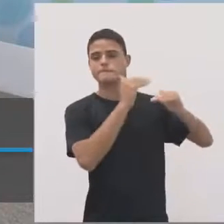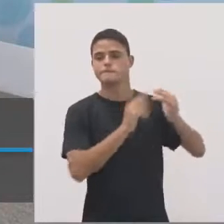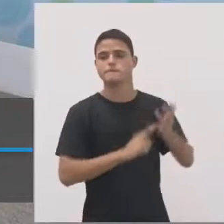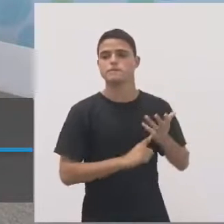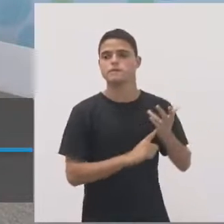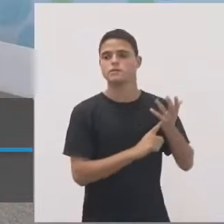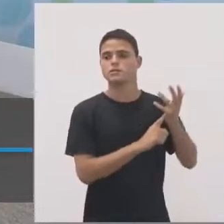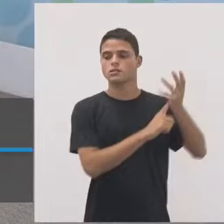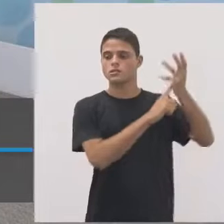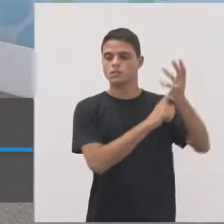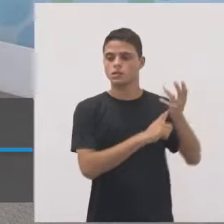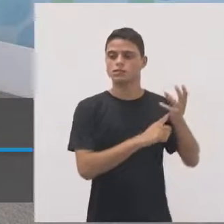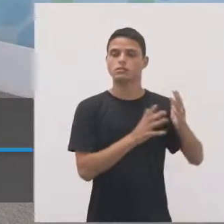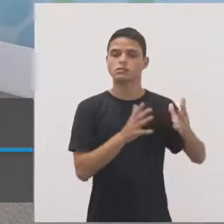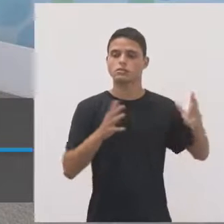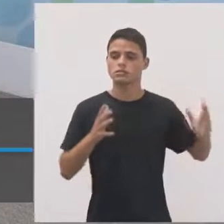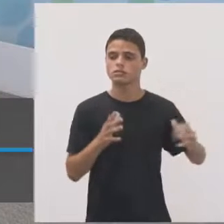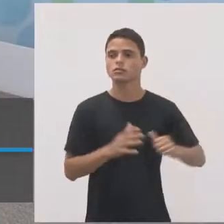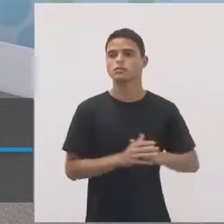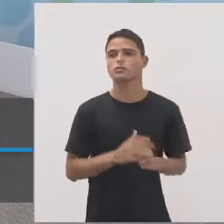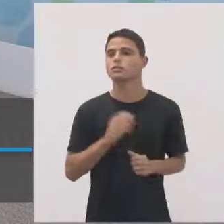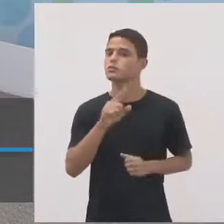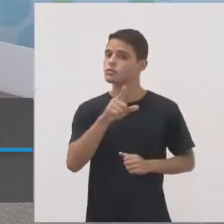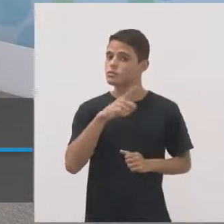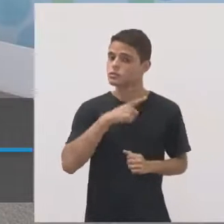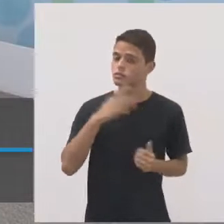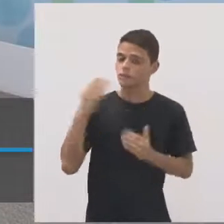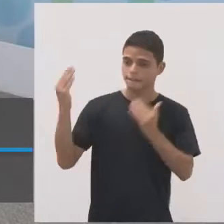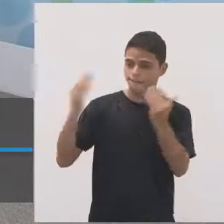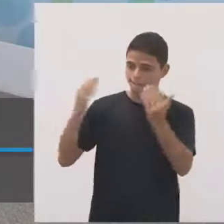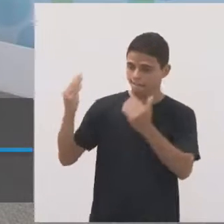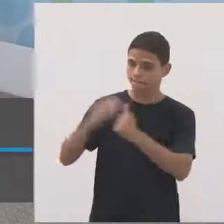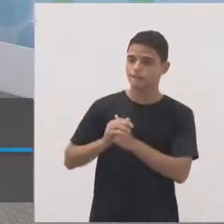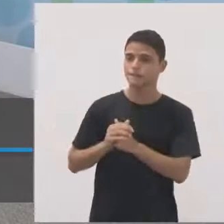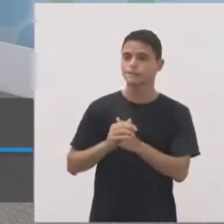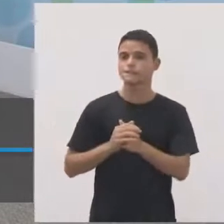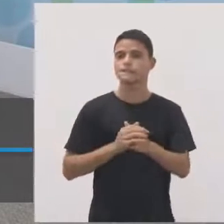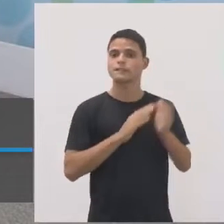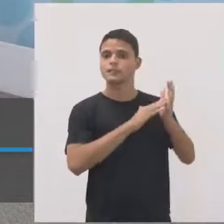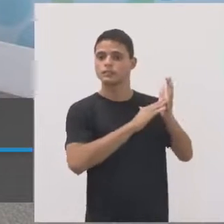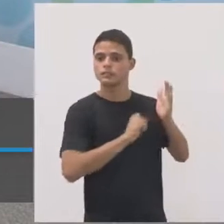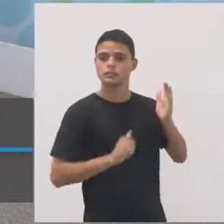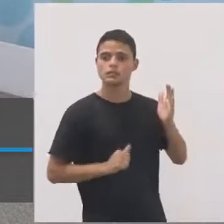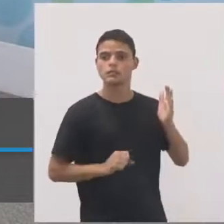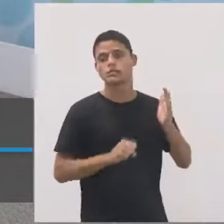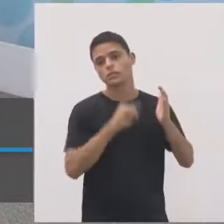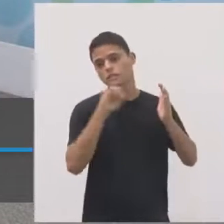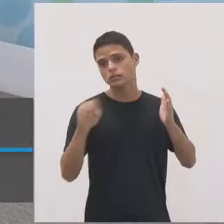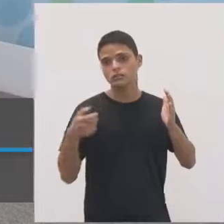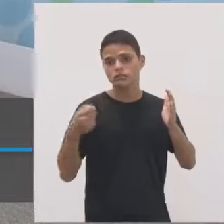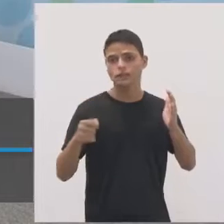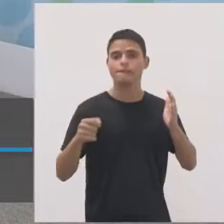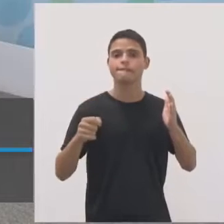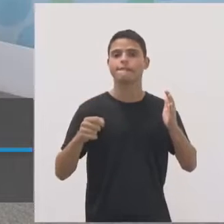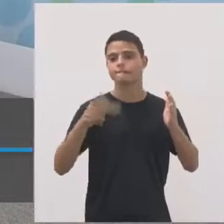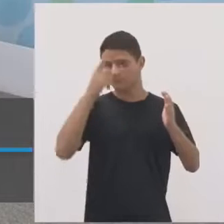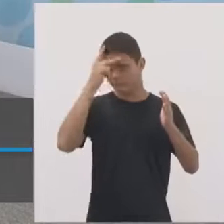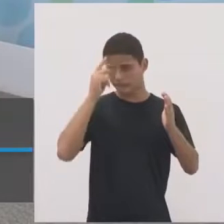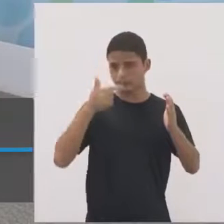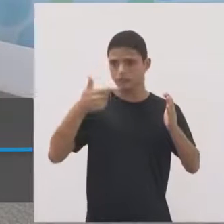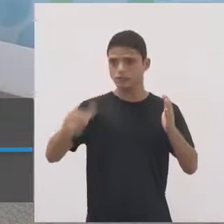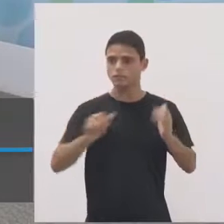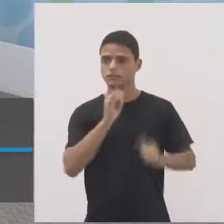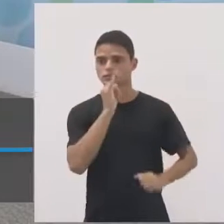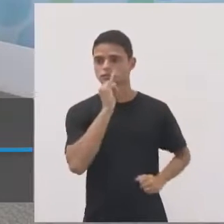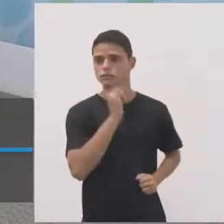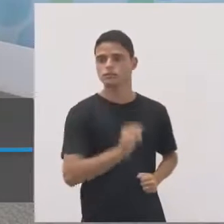e afins. Na dúvida, gente, deleta, porque se for alguma coisa assim que seja mesmo, alguém vai te acionar,